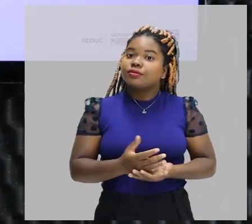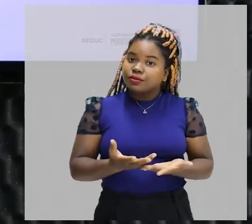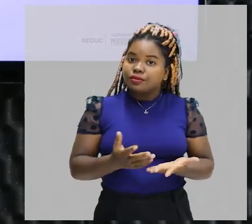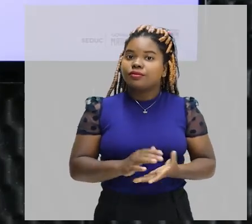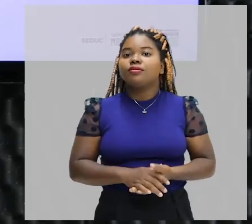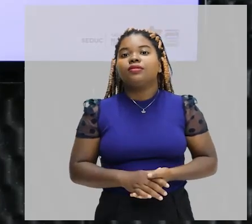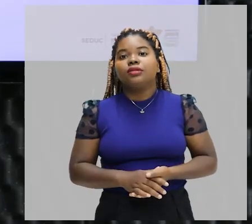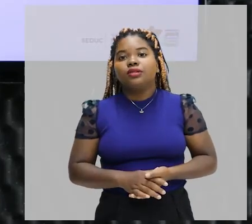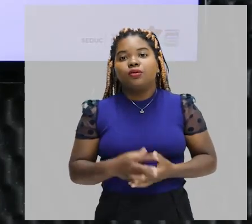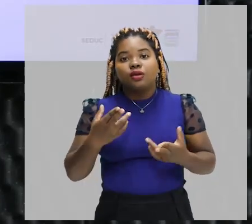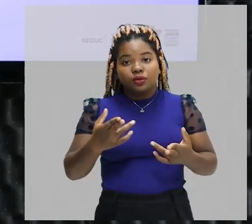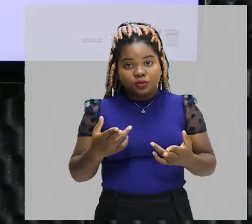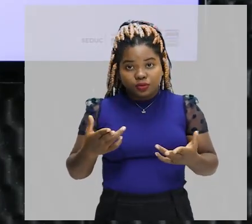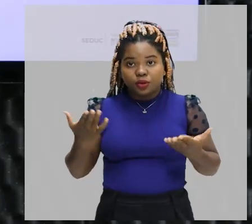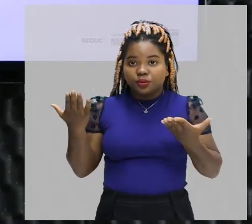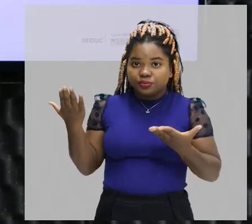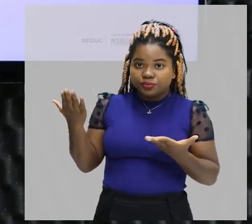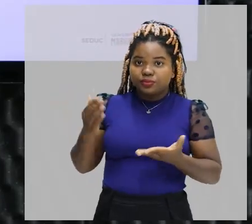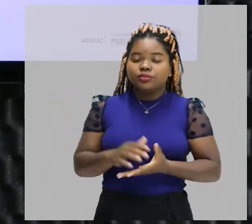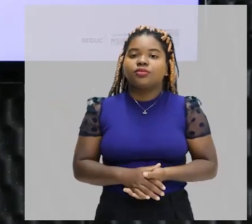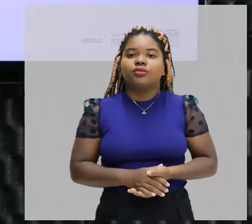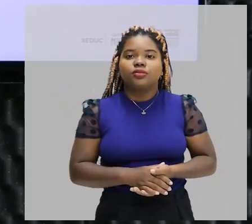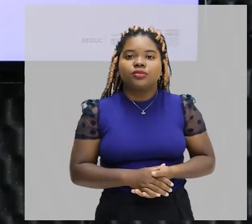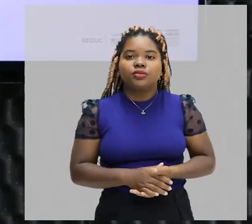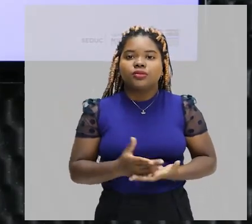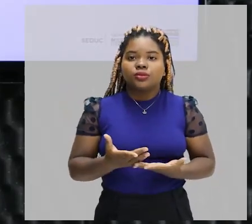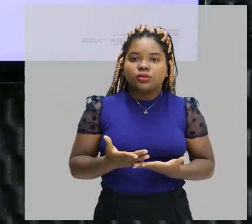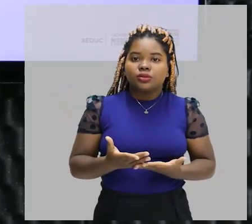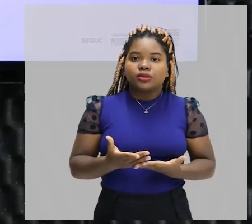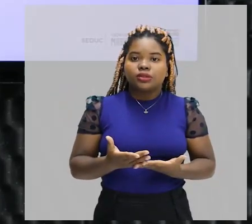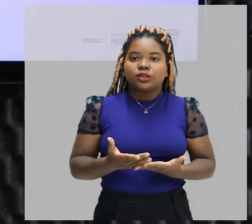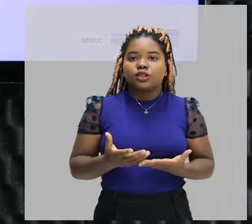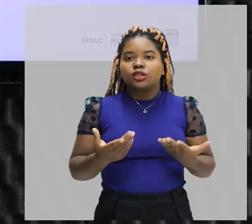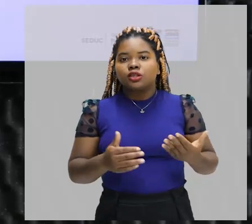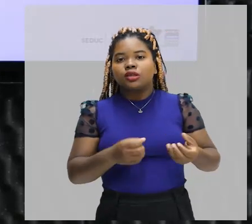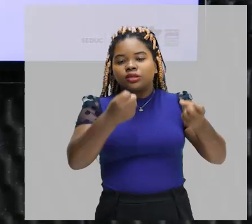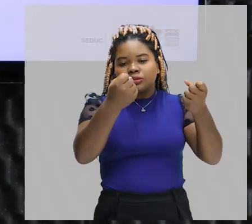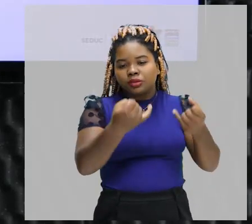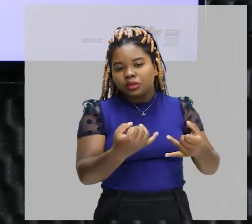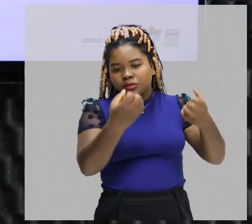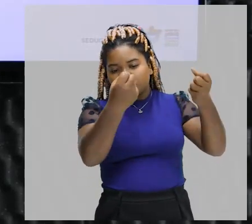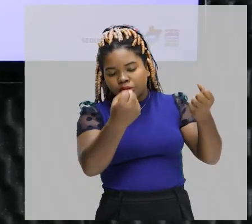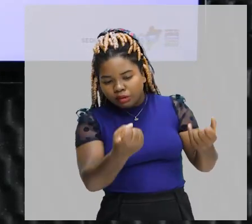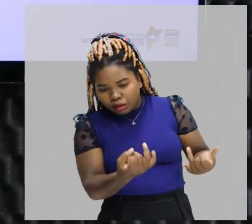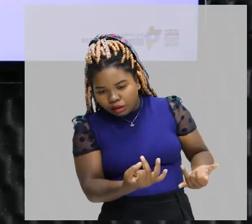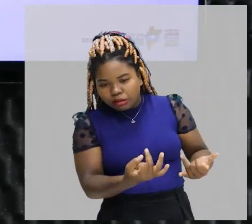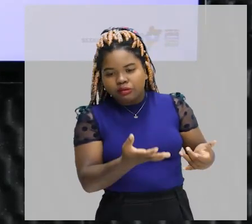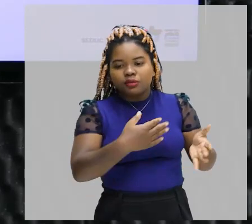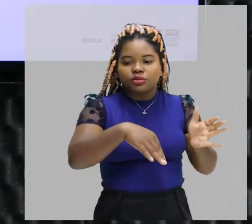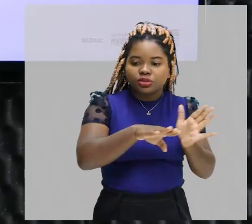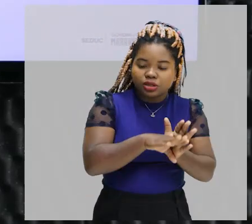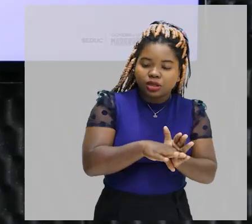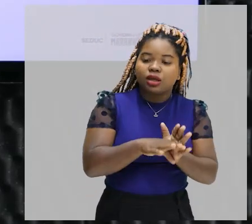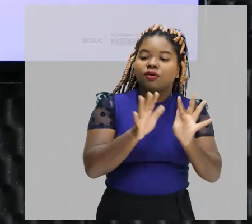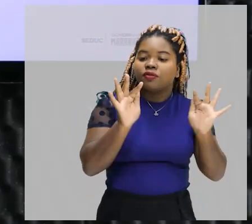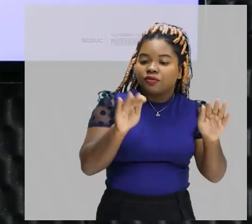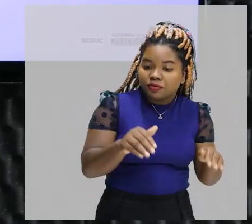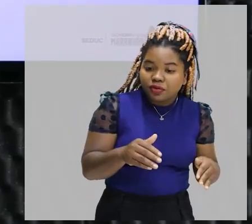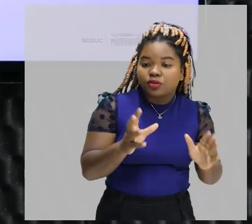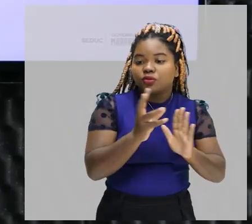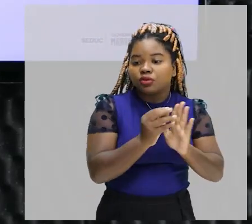gente vai conseguir chegar até o final do nosso conteúdo e vocês, certo? Entendendo